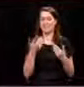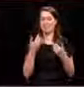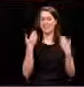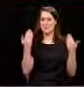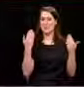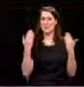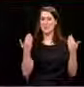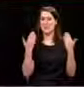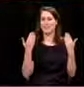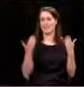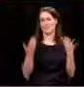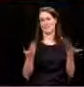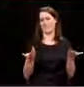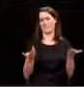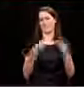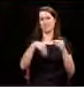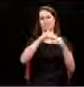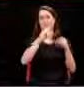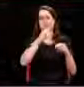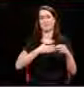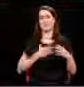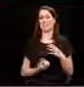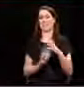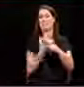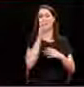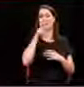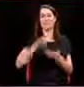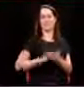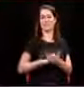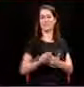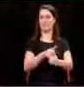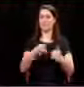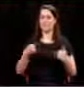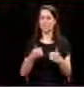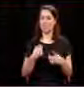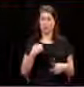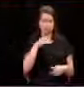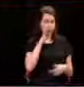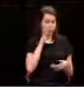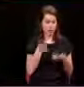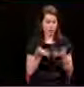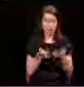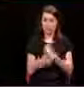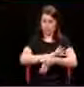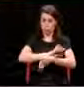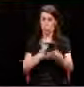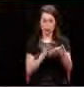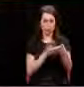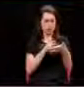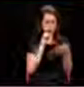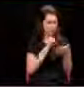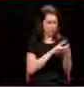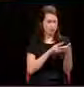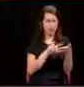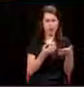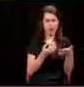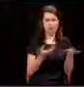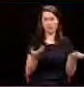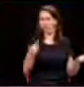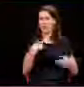já tinha conhecimento, já tinha lido num dos jornais matutinos, e estou muito feliz. Nós somos os inovadores, nós